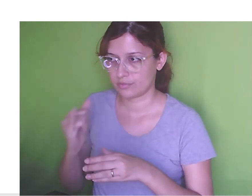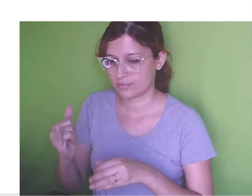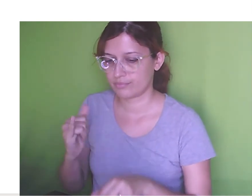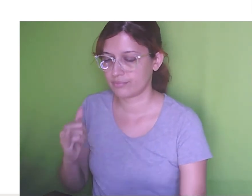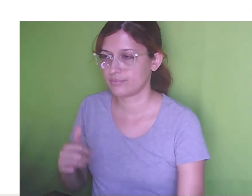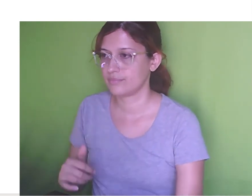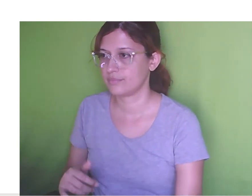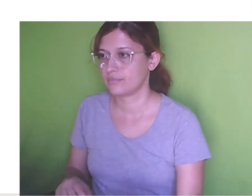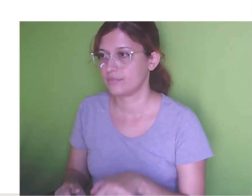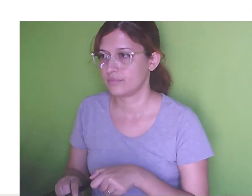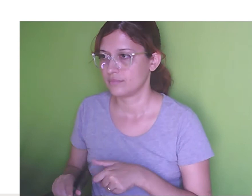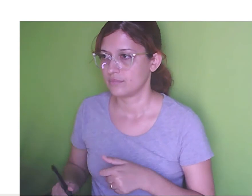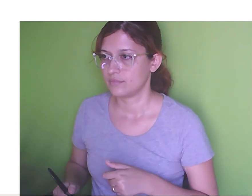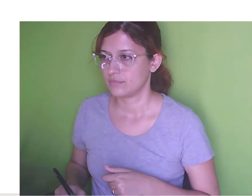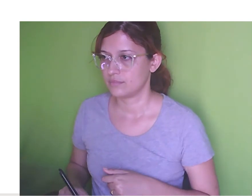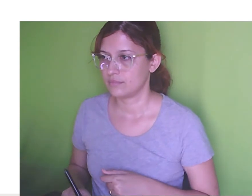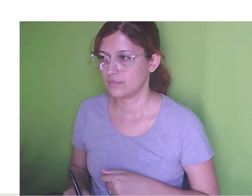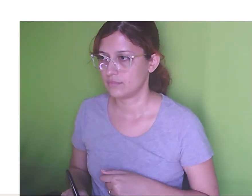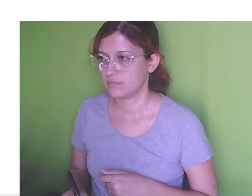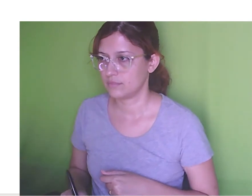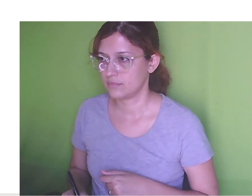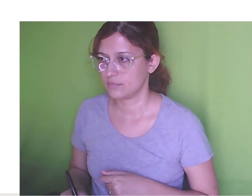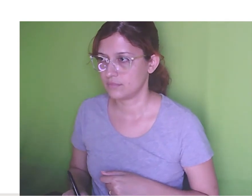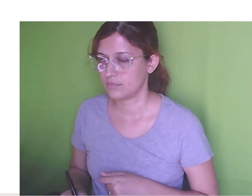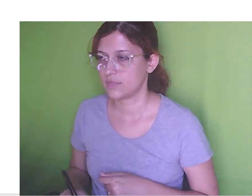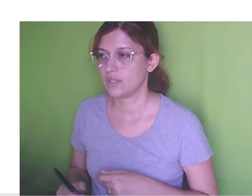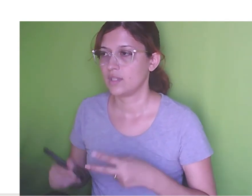Tem uma fonte de energia.